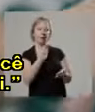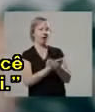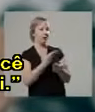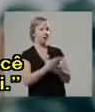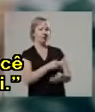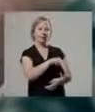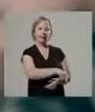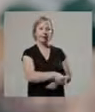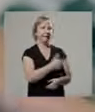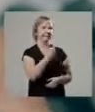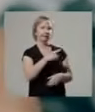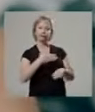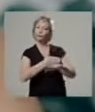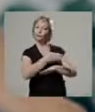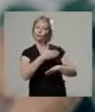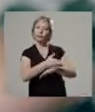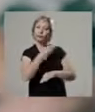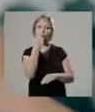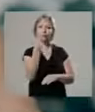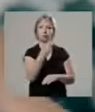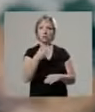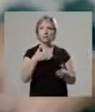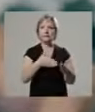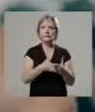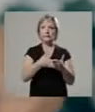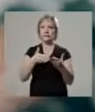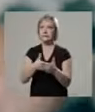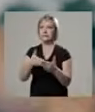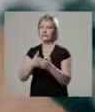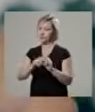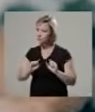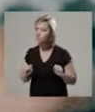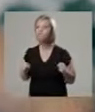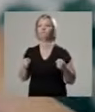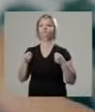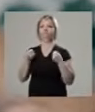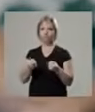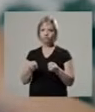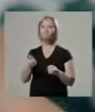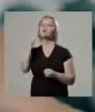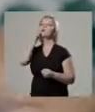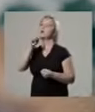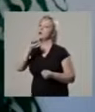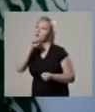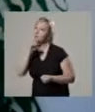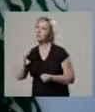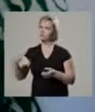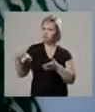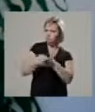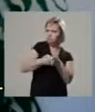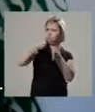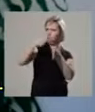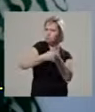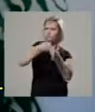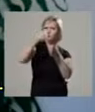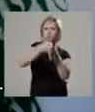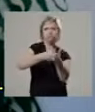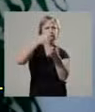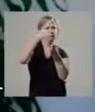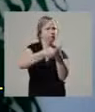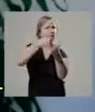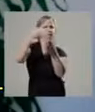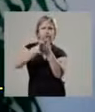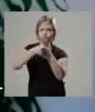estudar aqui, não sei o quê, aqui não tem acessibilidade, mas fui, e ela sempre, né, a gente sempre brigando e